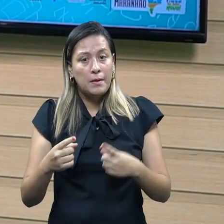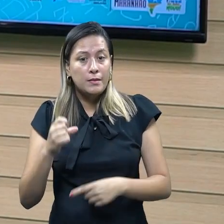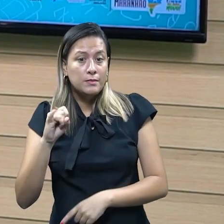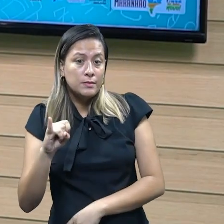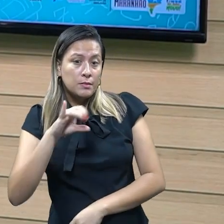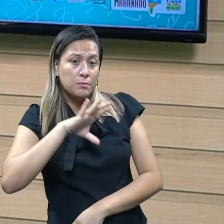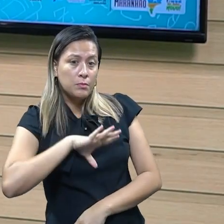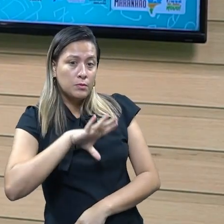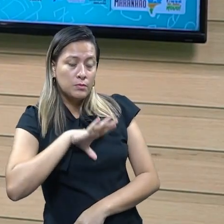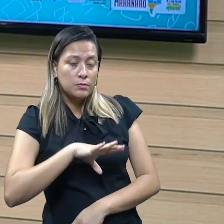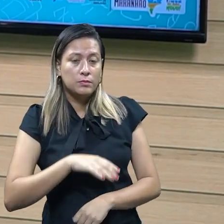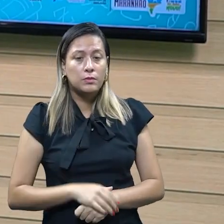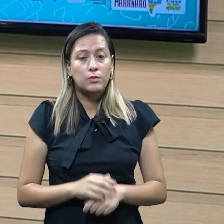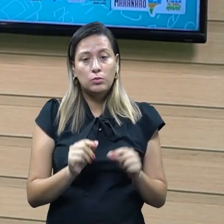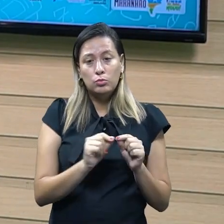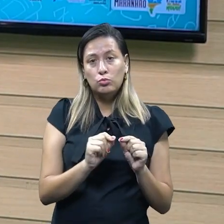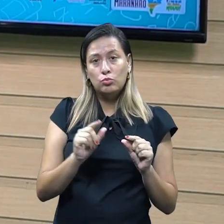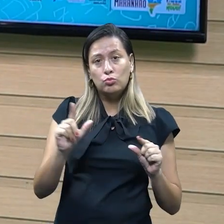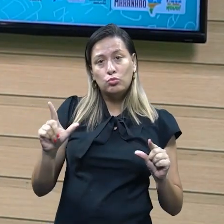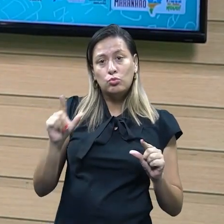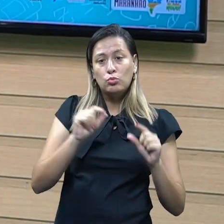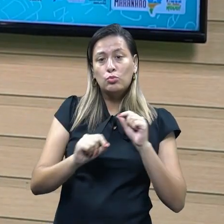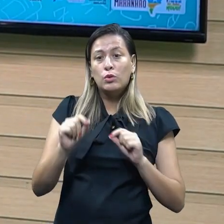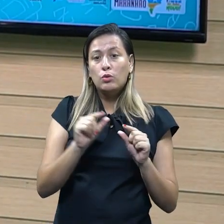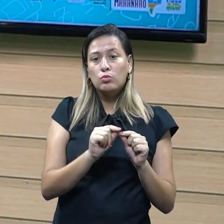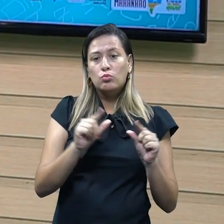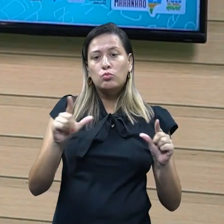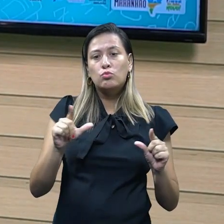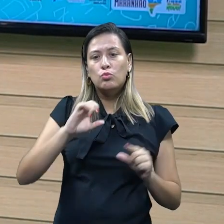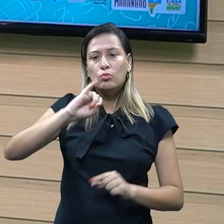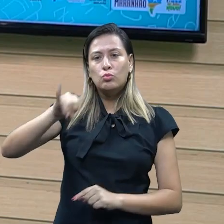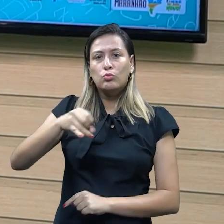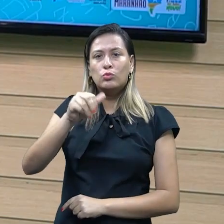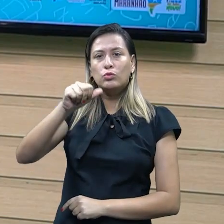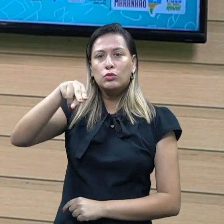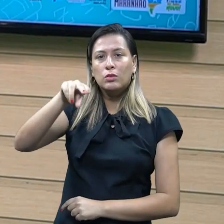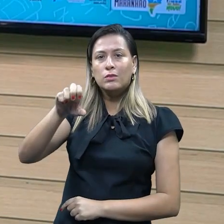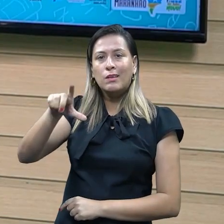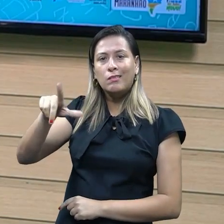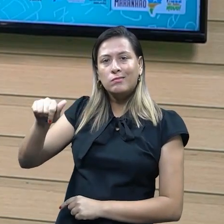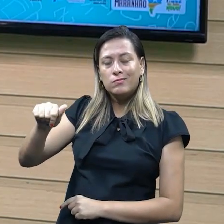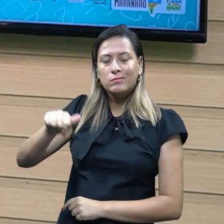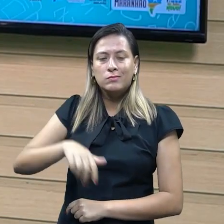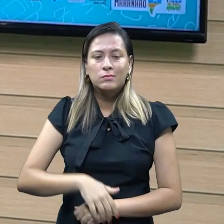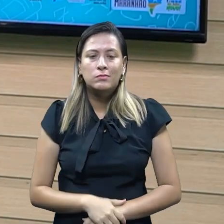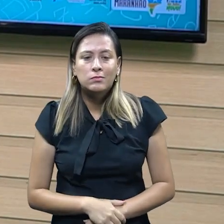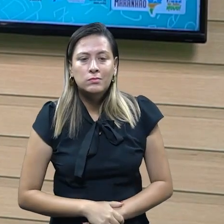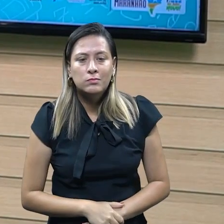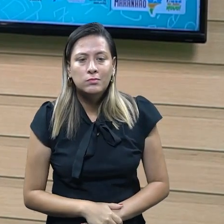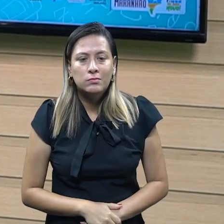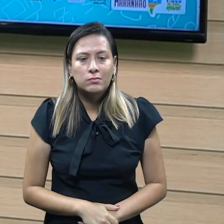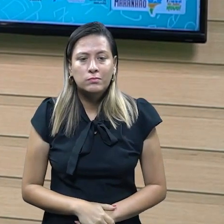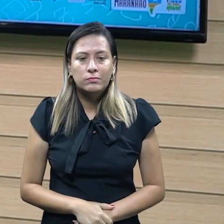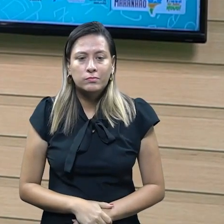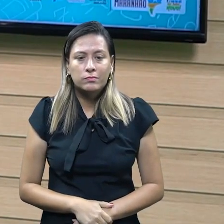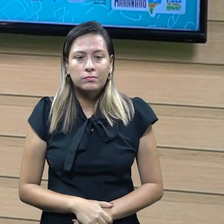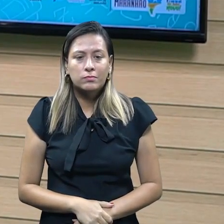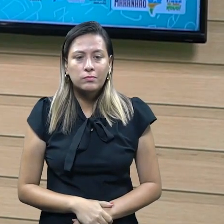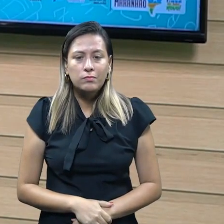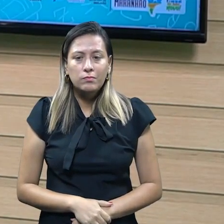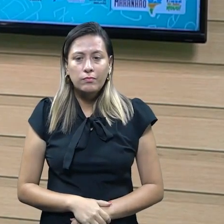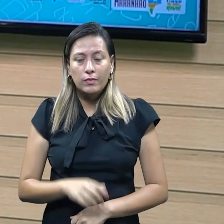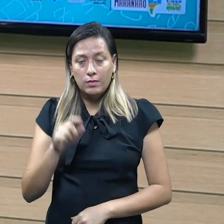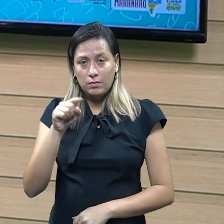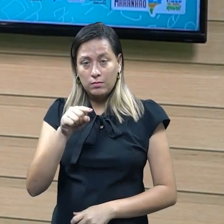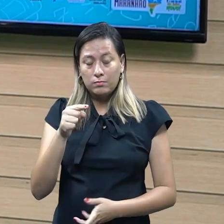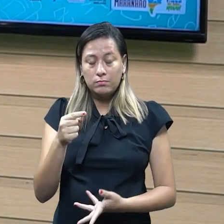tiver em português, esse zoom vai ser o zoom janela, em que você vai acessar esse zoom. Quando